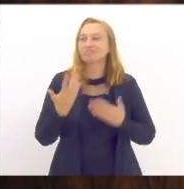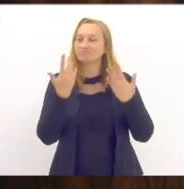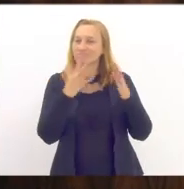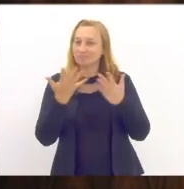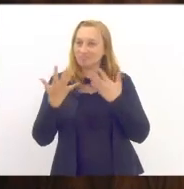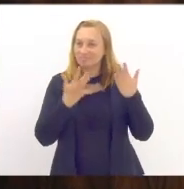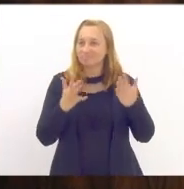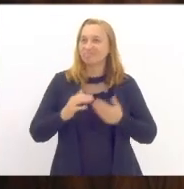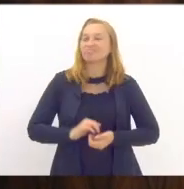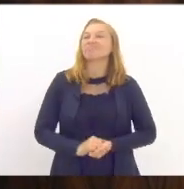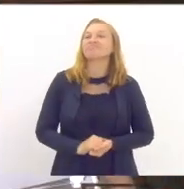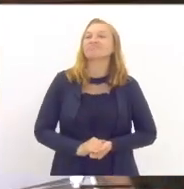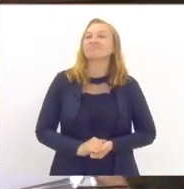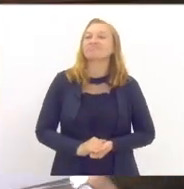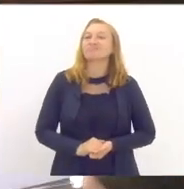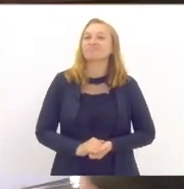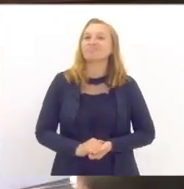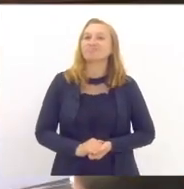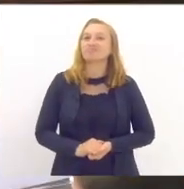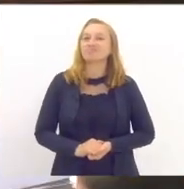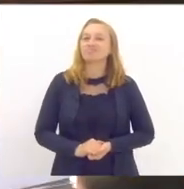saudar